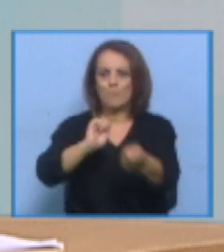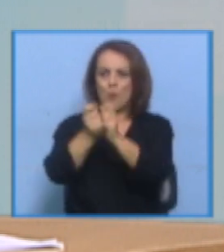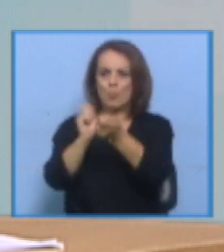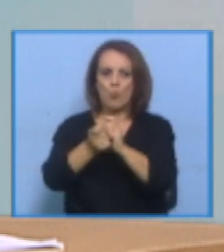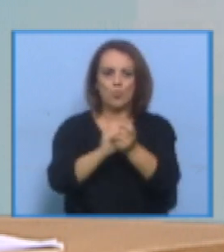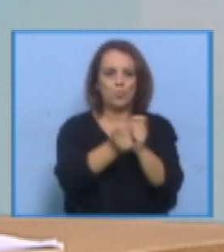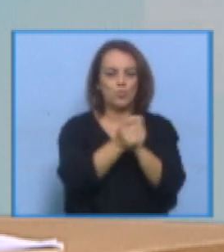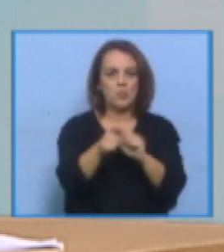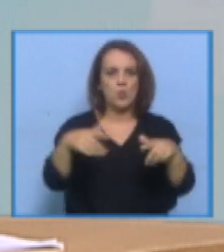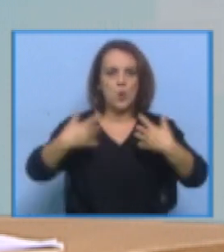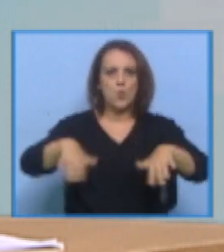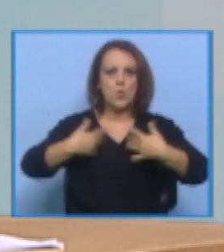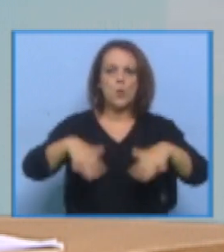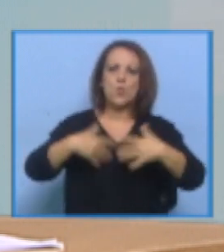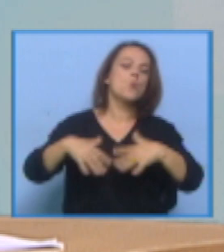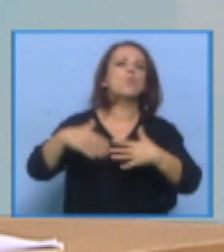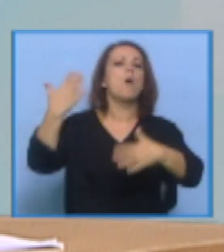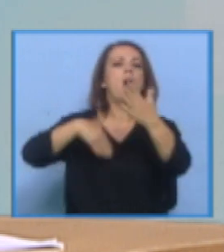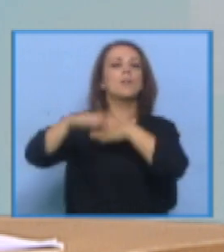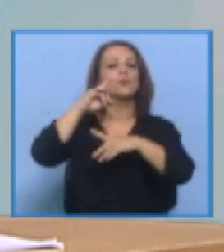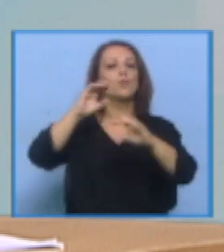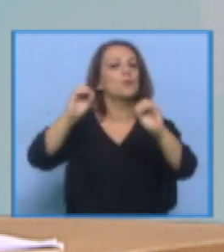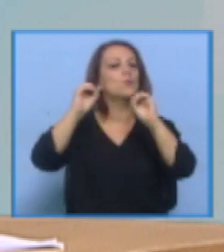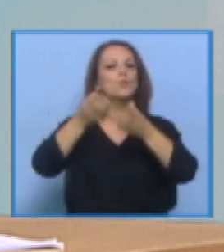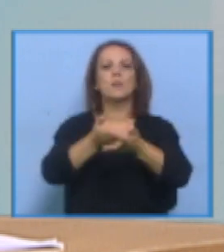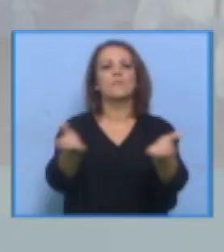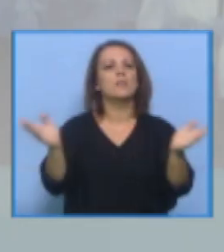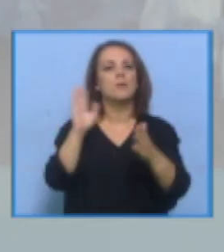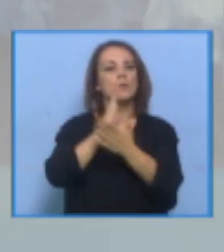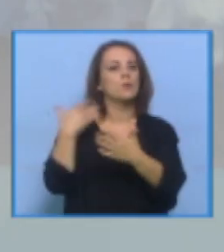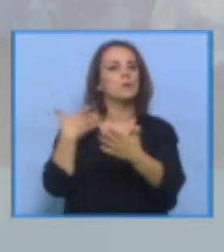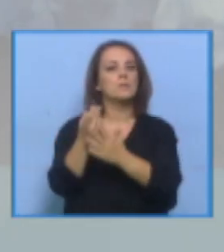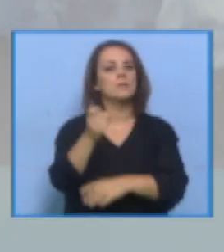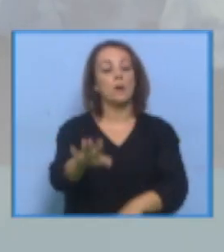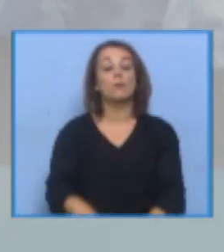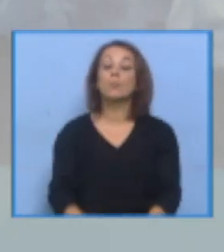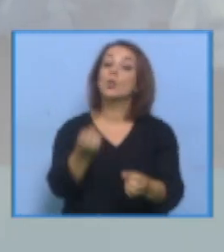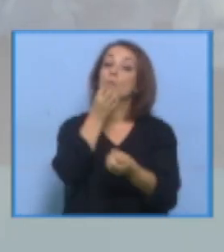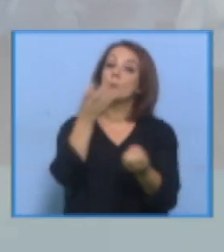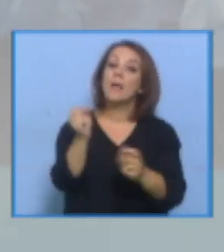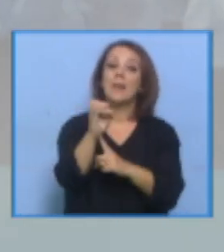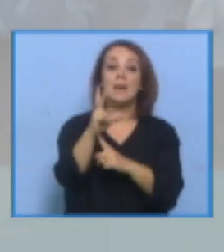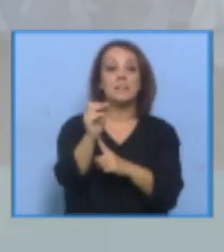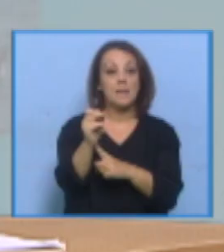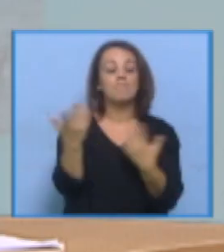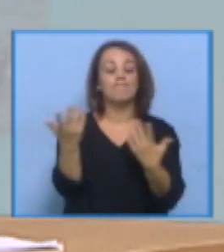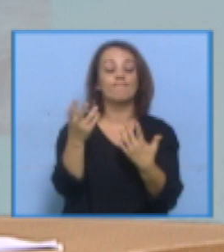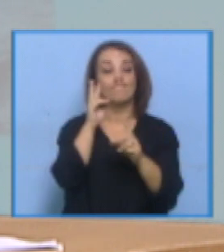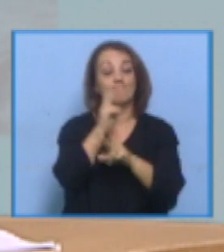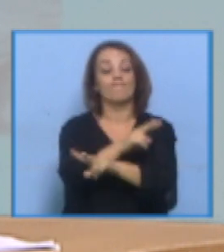mudanças provavelmente que nunca assistimos no último século. Muito bem, Graça Franco, continuaremos a analisar o evoluir